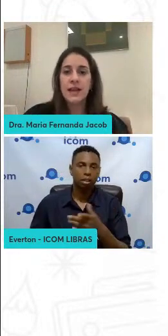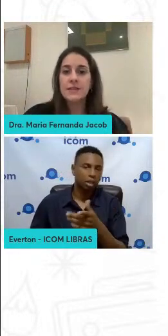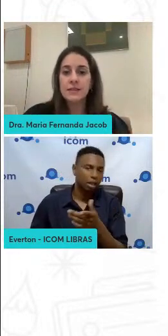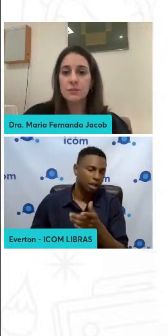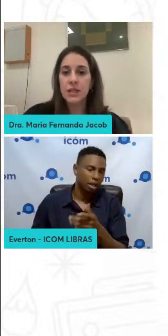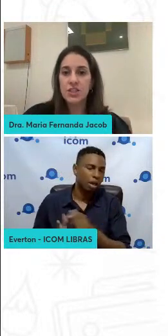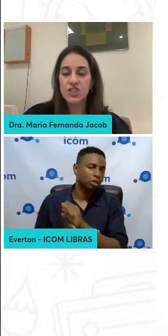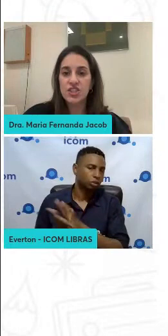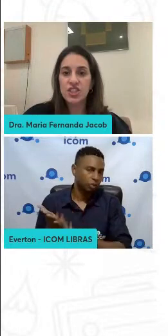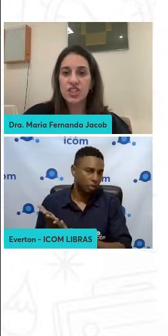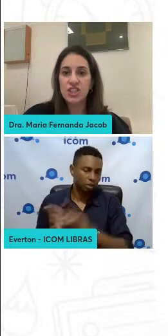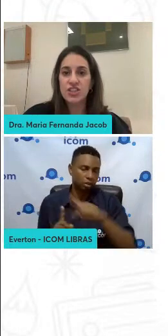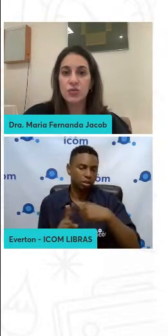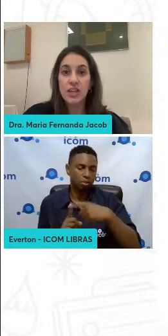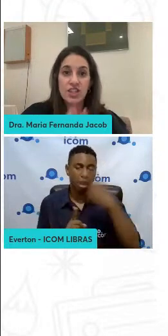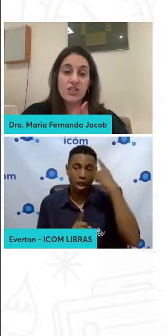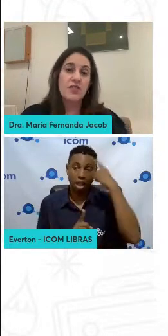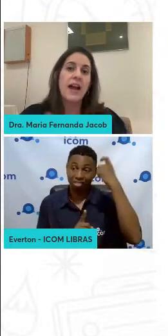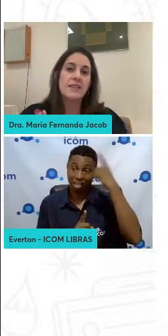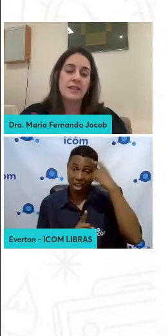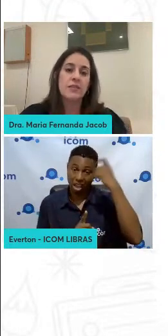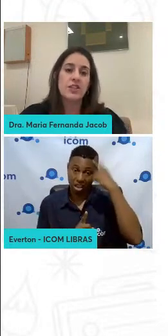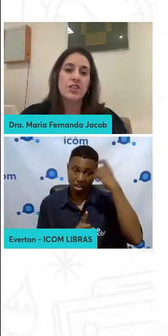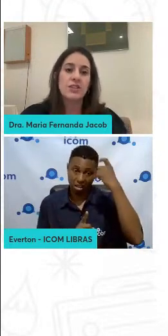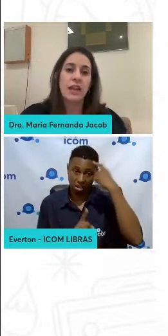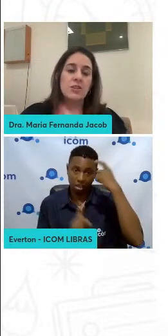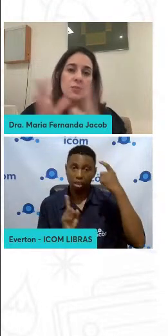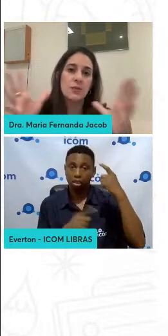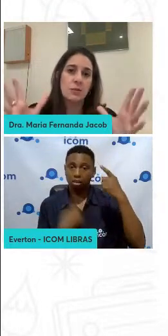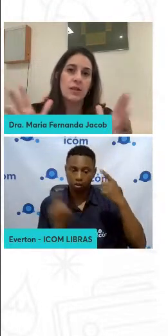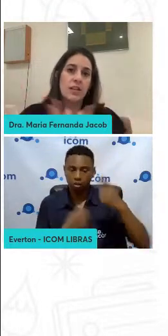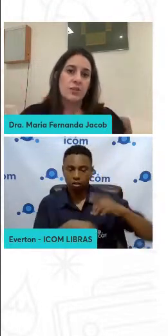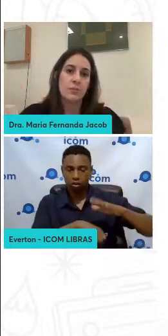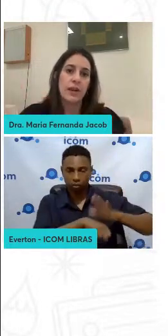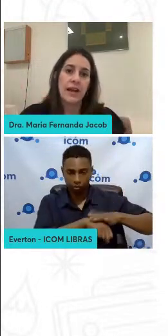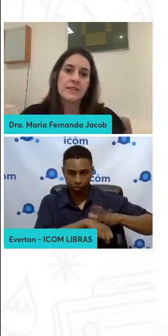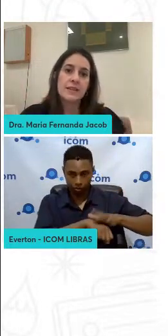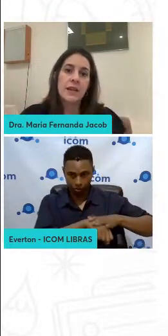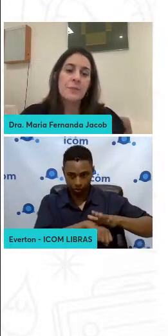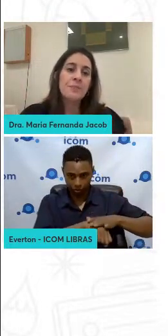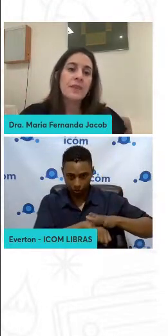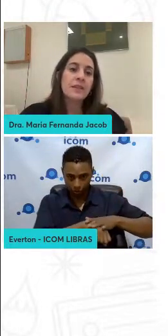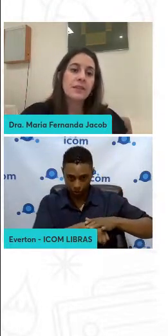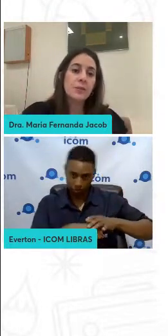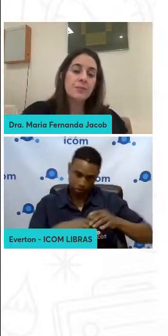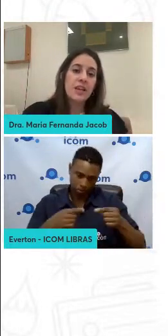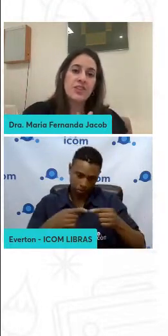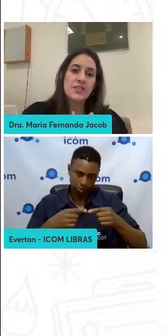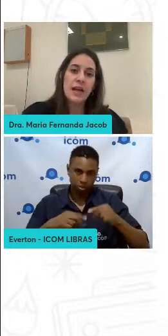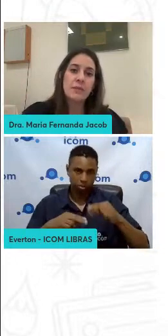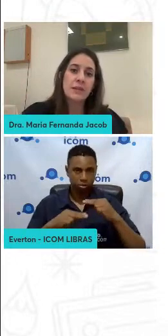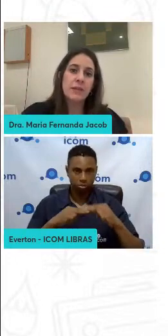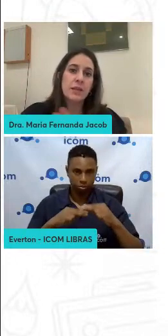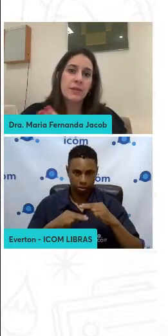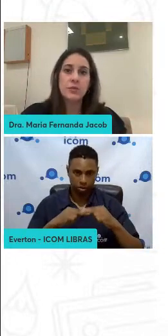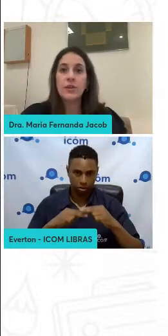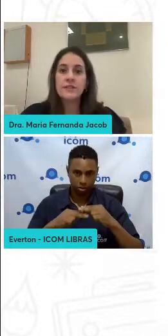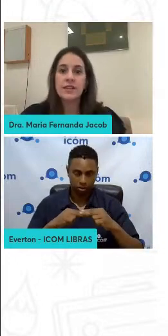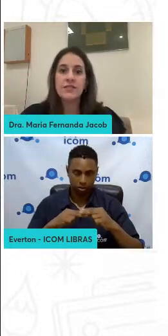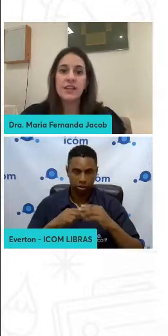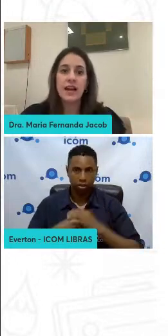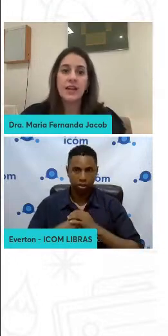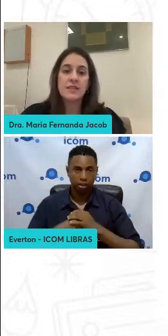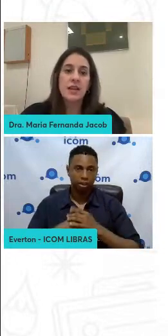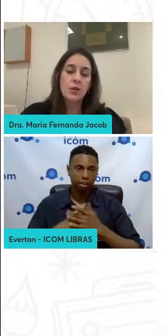algumas ideias também do que a gente faz, né? O que a gente tem de possibilidade no Pilates. Então, a gente sabe também que para